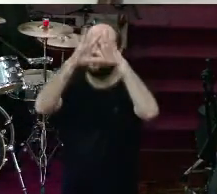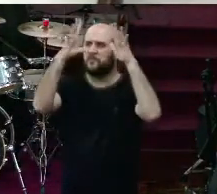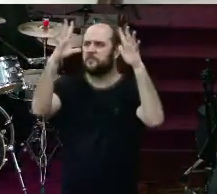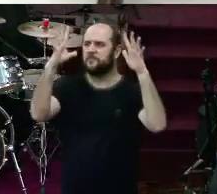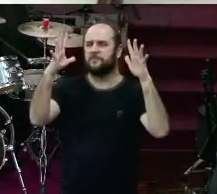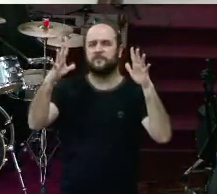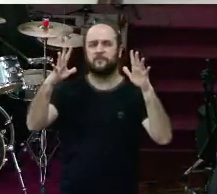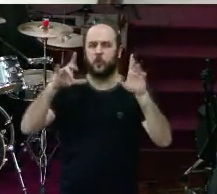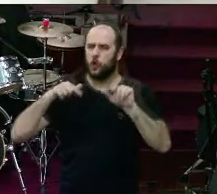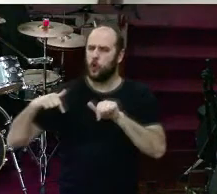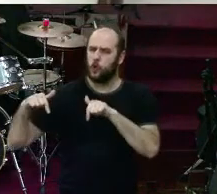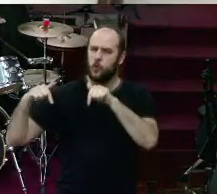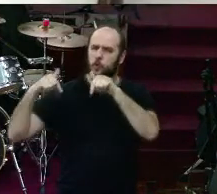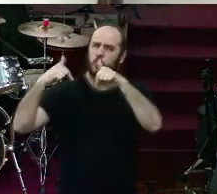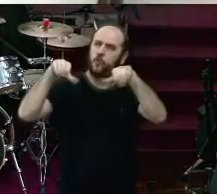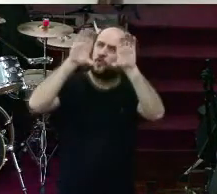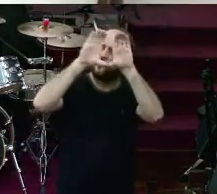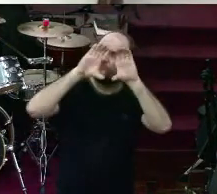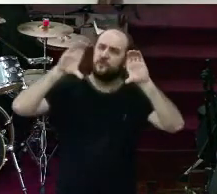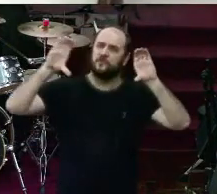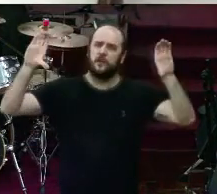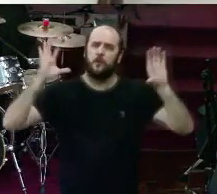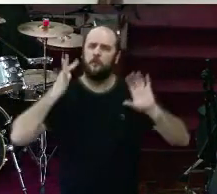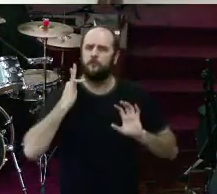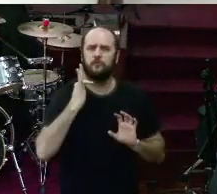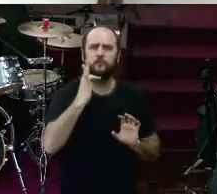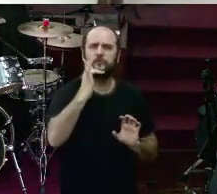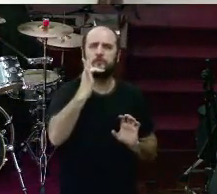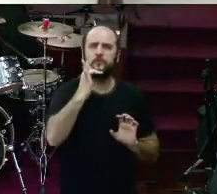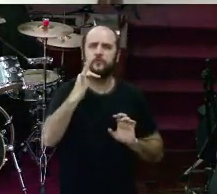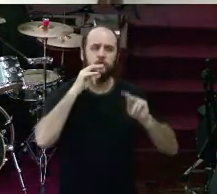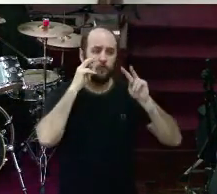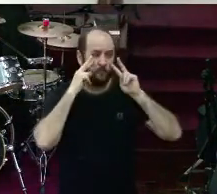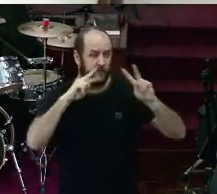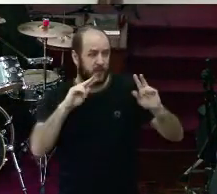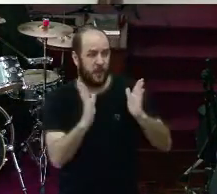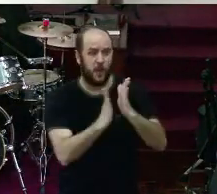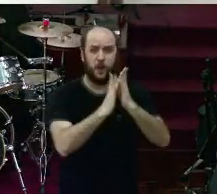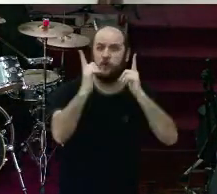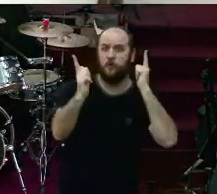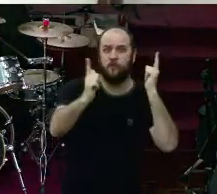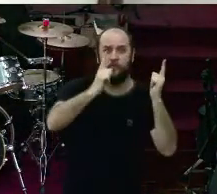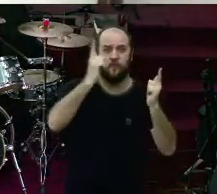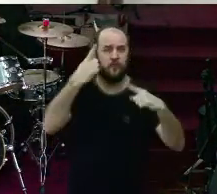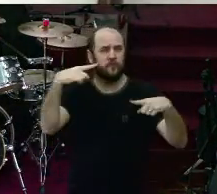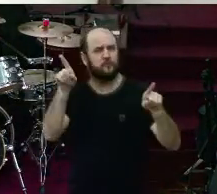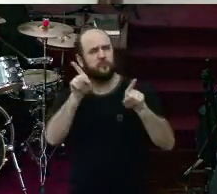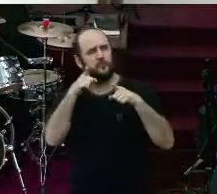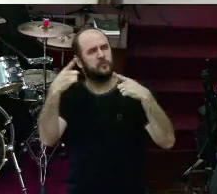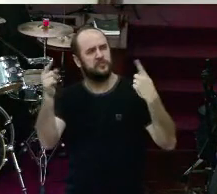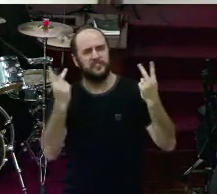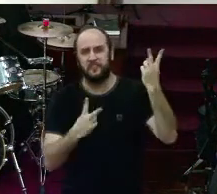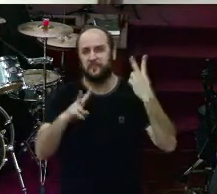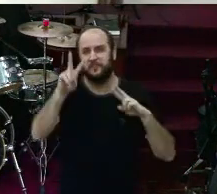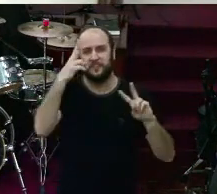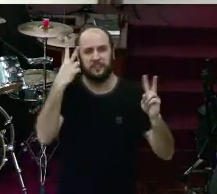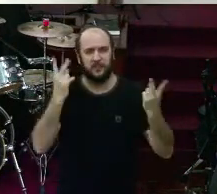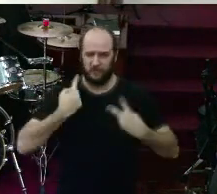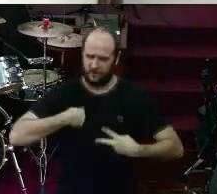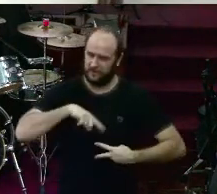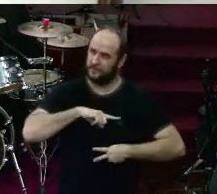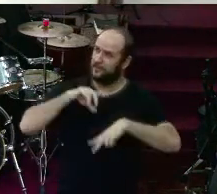as milícias do celeste além, ouve o louvor, os hinos de vitória dos que de ti recebem todo o